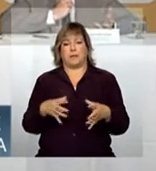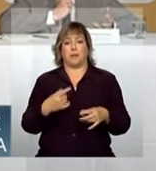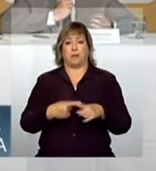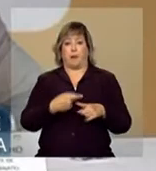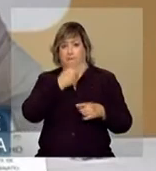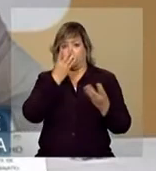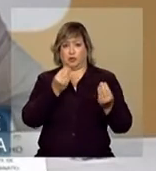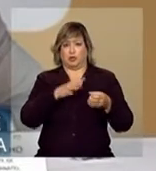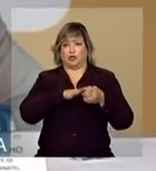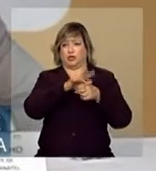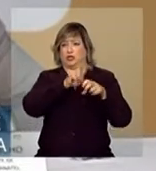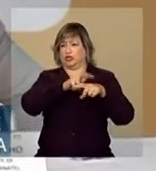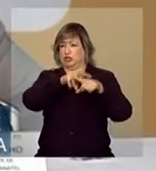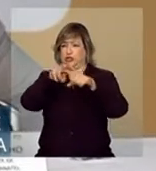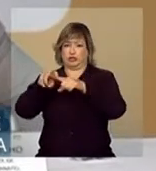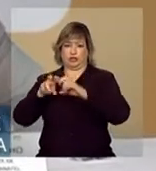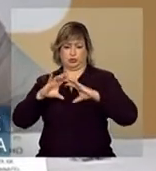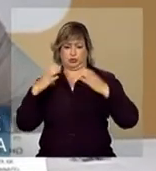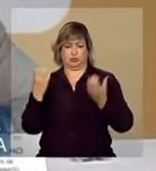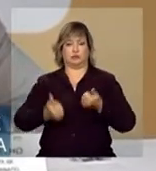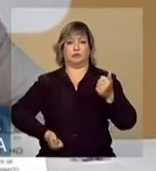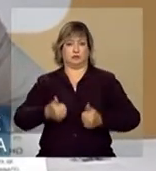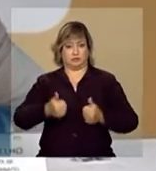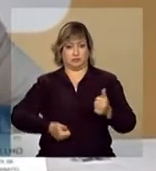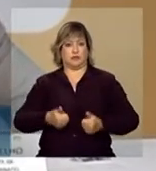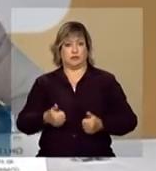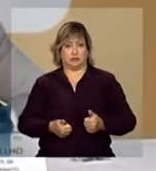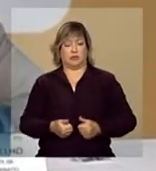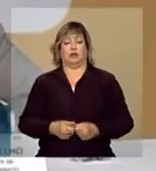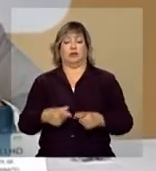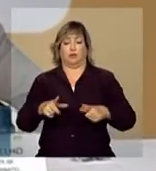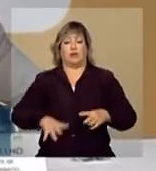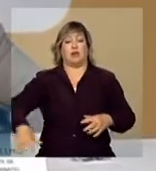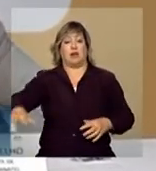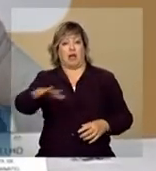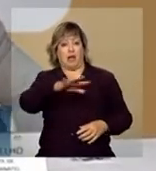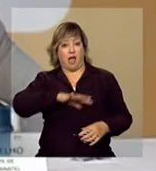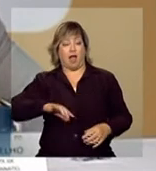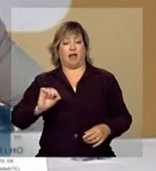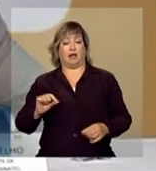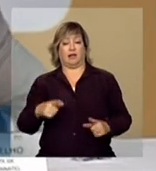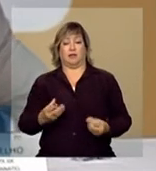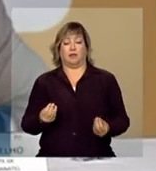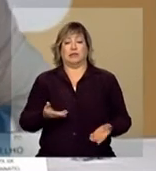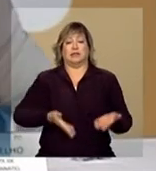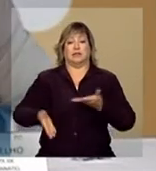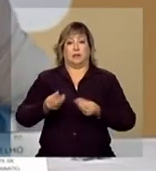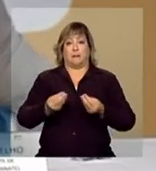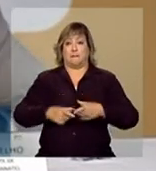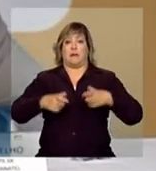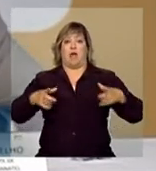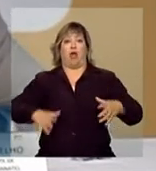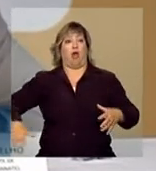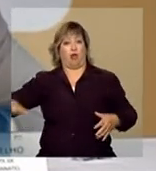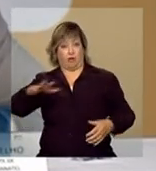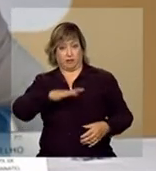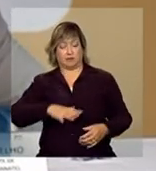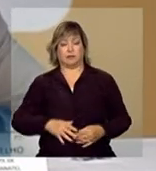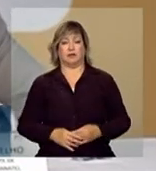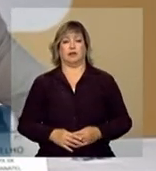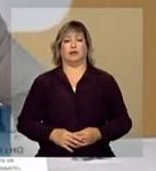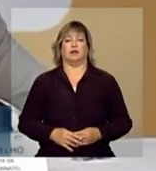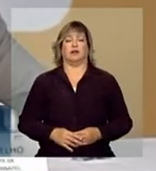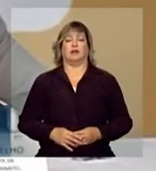extensão do município, ou mais ainda com a extensão das áreas de prestação de serviço, que são muito maiores,